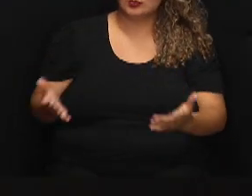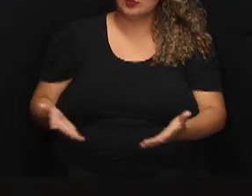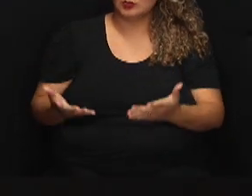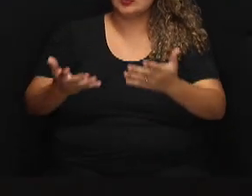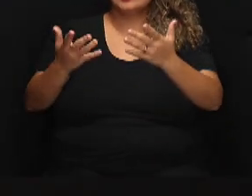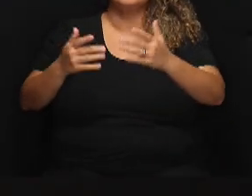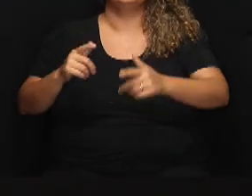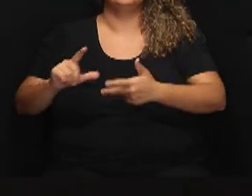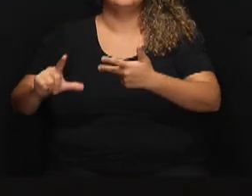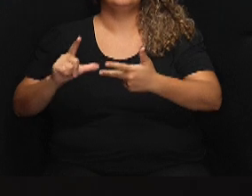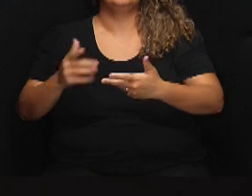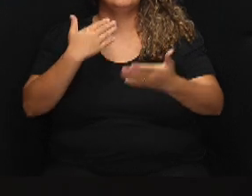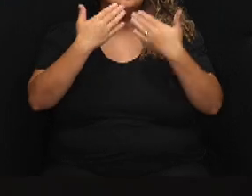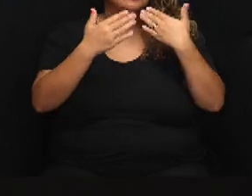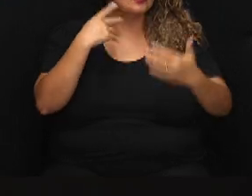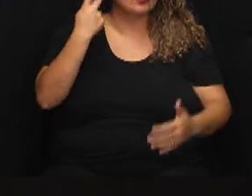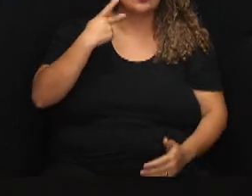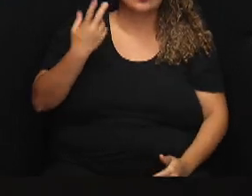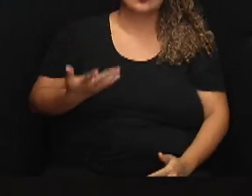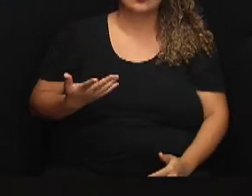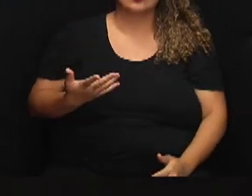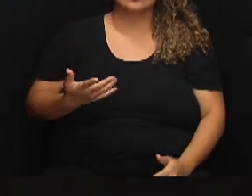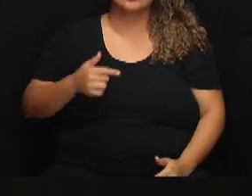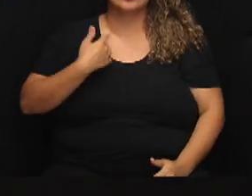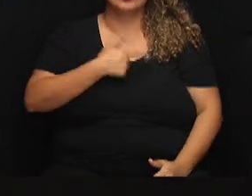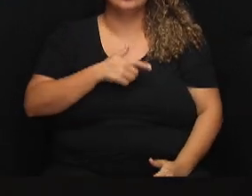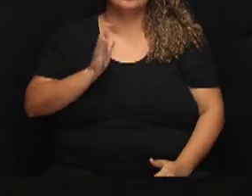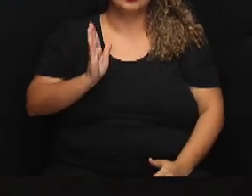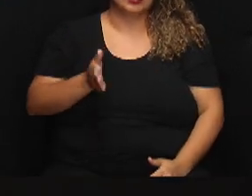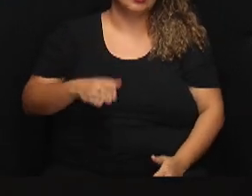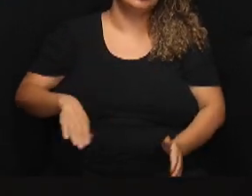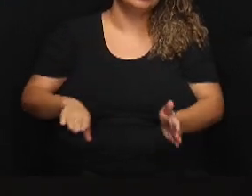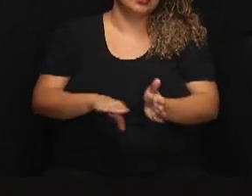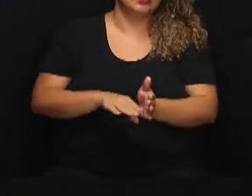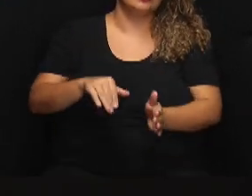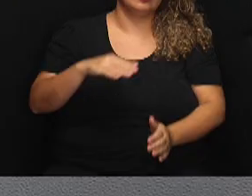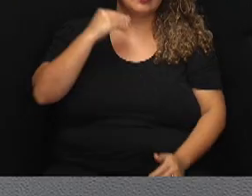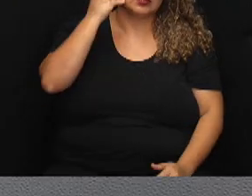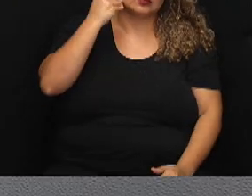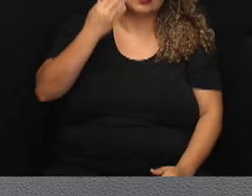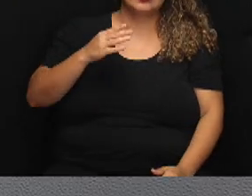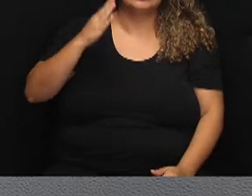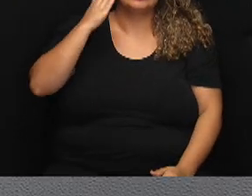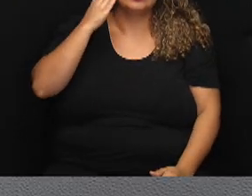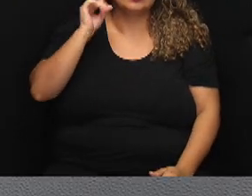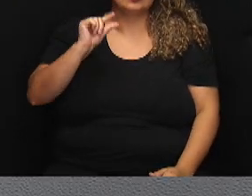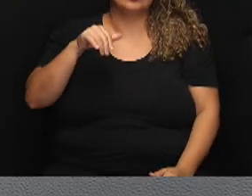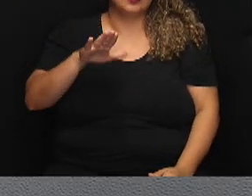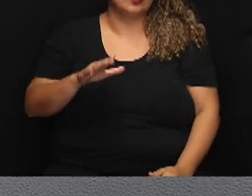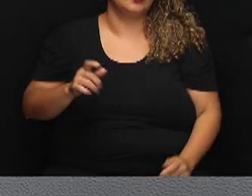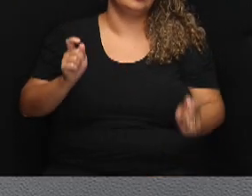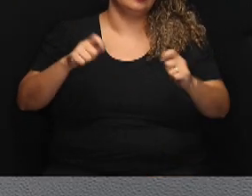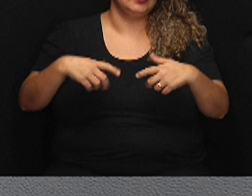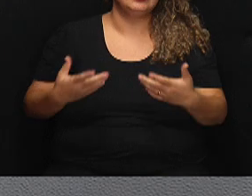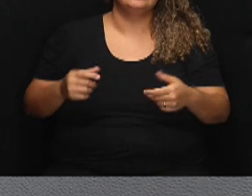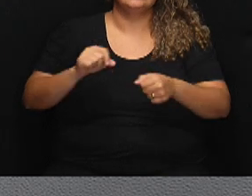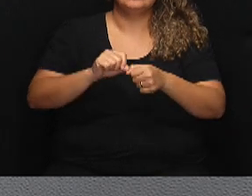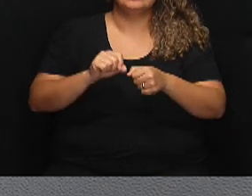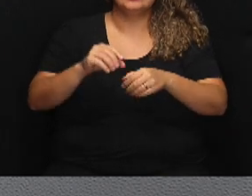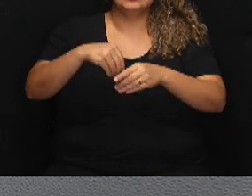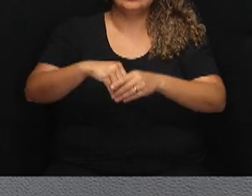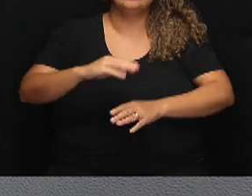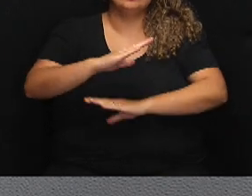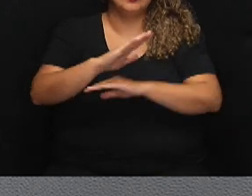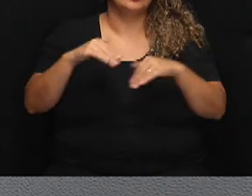legislativa, conversar com os parlamentares, e a gente também já chega com mais experiência, então a gente já sabe um pouco mais o que é possível fazer dentro da Câmara e quais